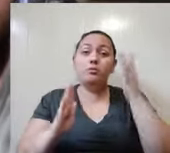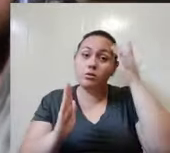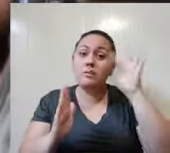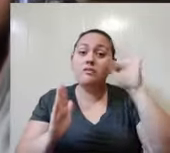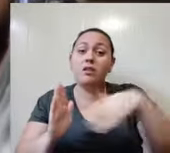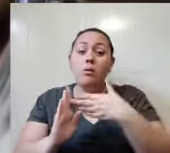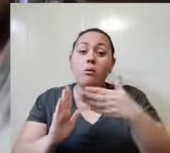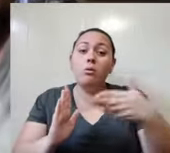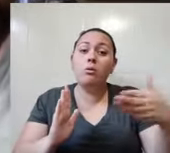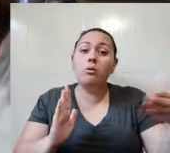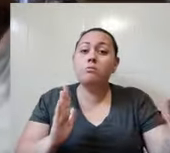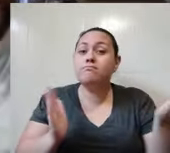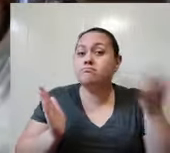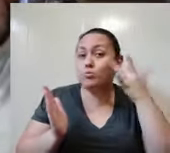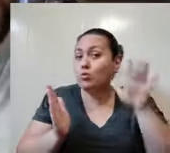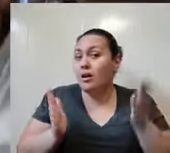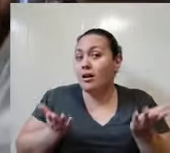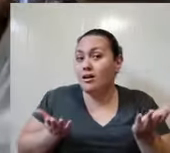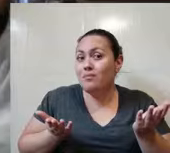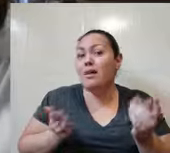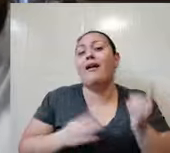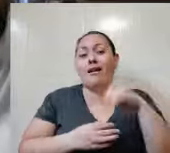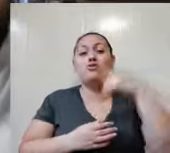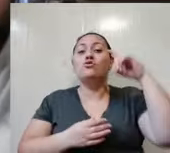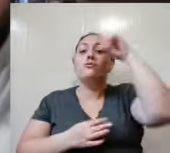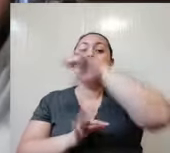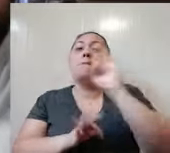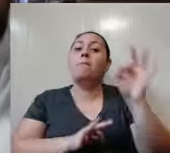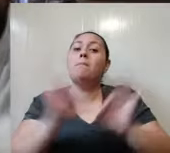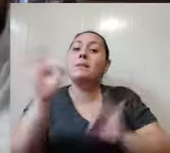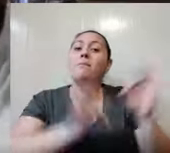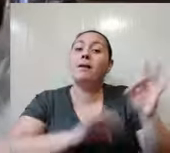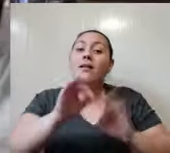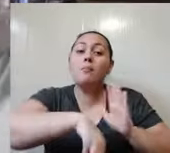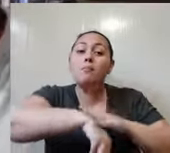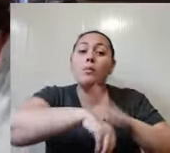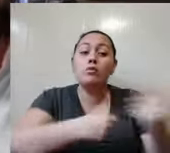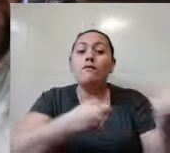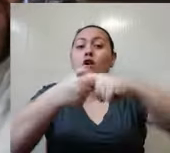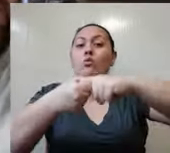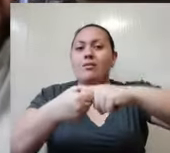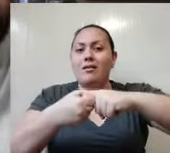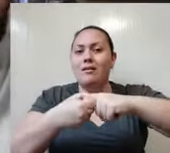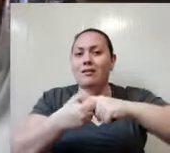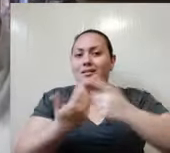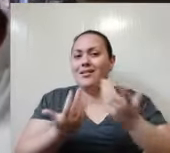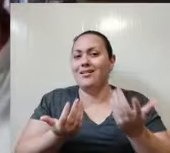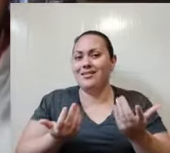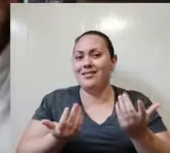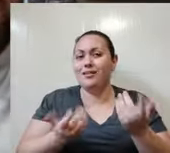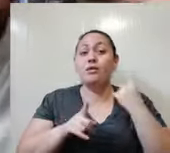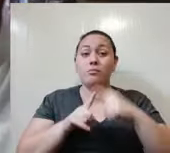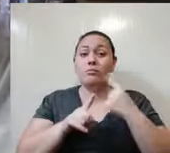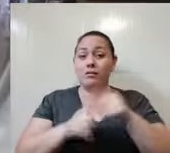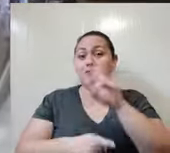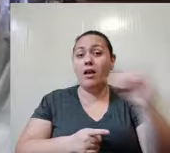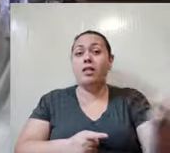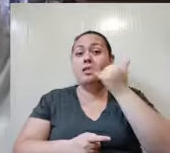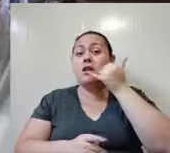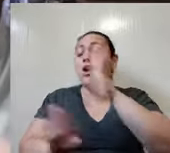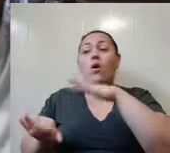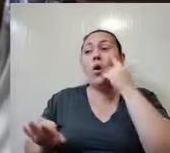acabar. Então, fica muito difícil a gente se preparar para o momento que as coisas voltarem ao normal, né? No momento que vão ligar para a